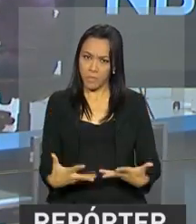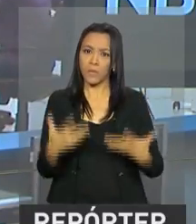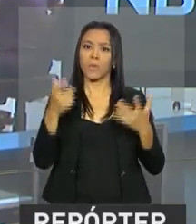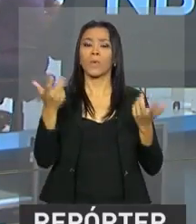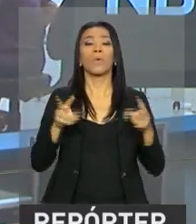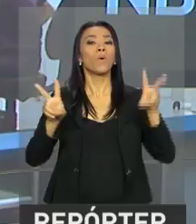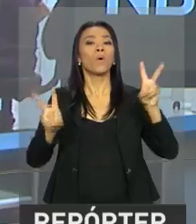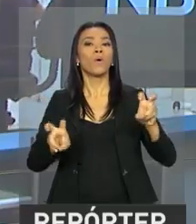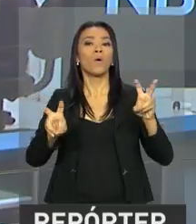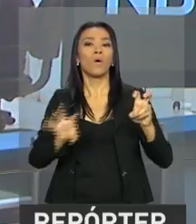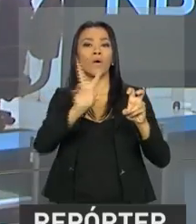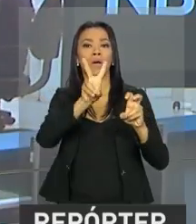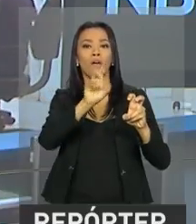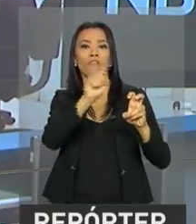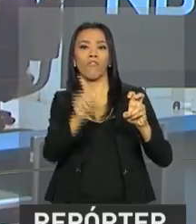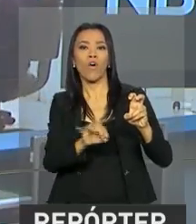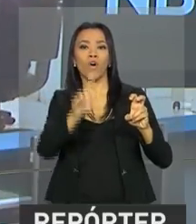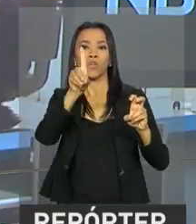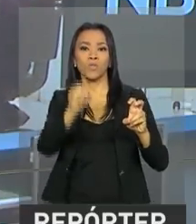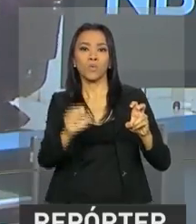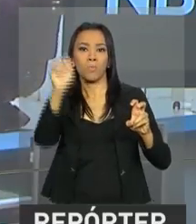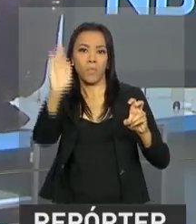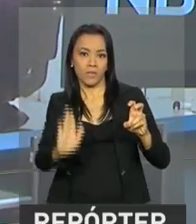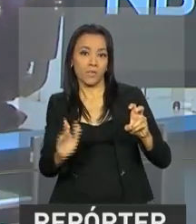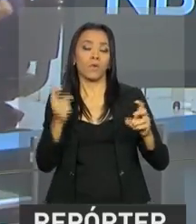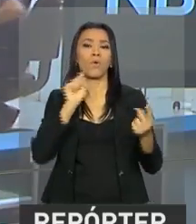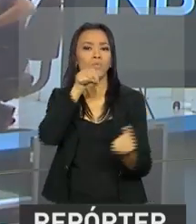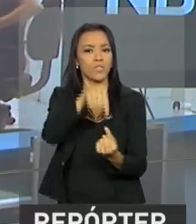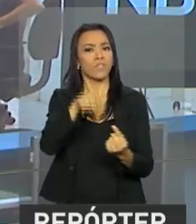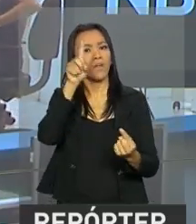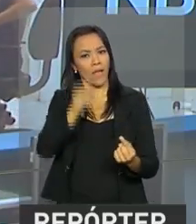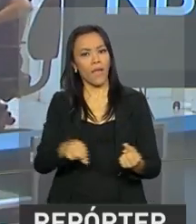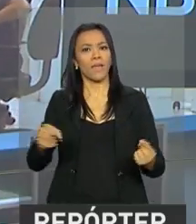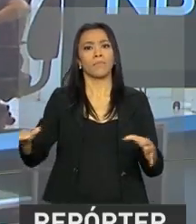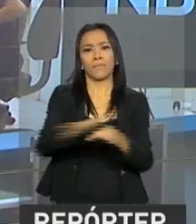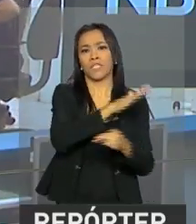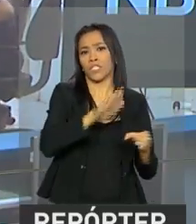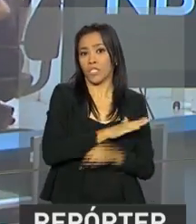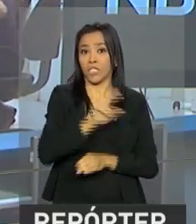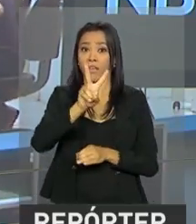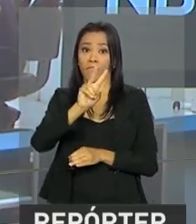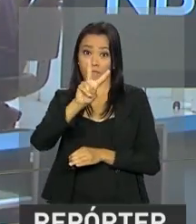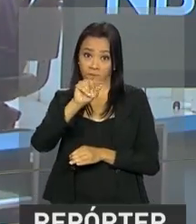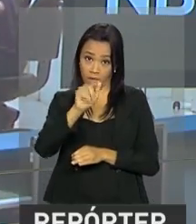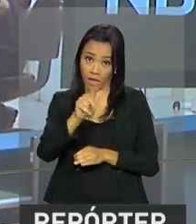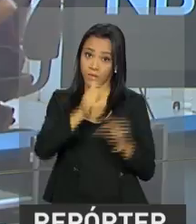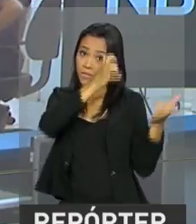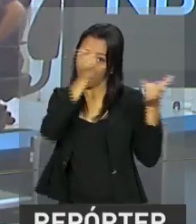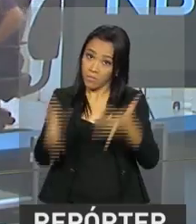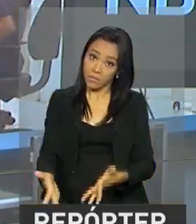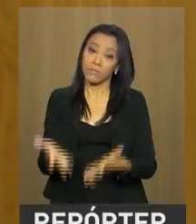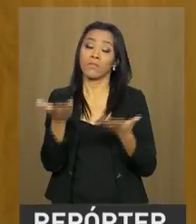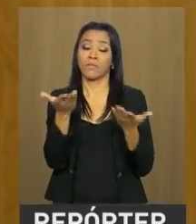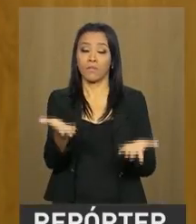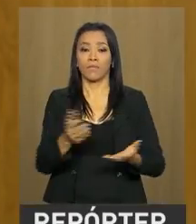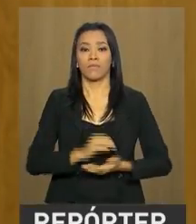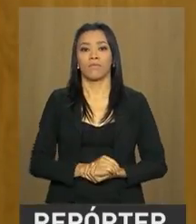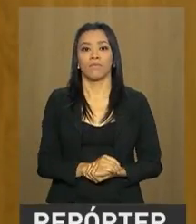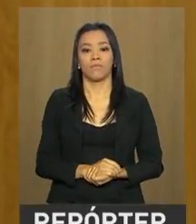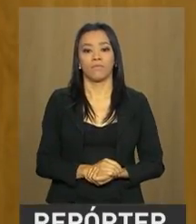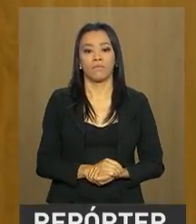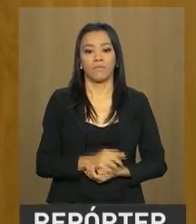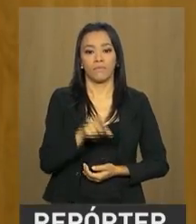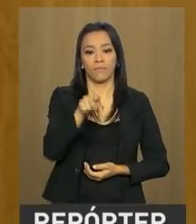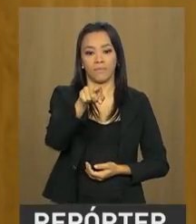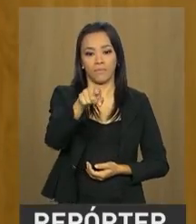A intenção é substituir cubanos e preencher vagas de profissionais que deixaram o programa. Nós